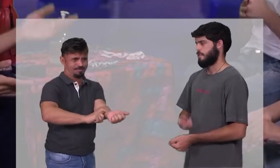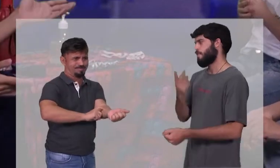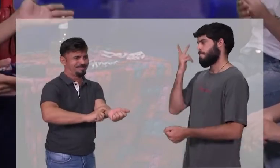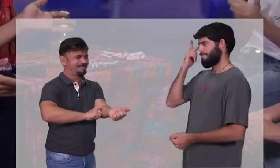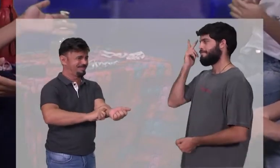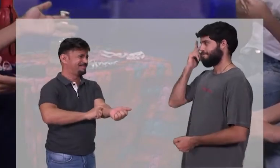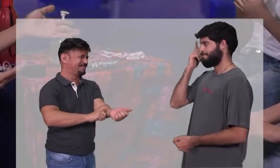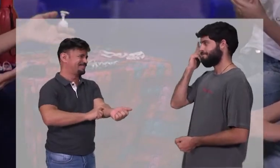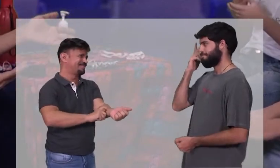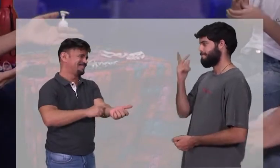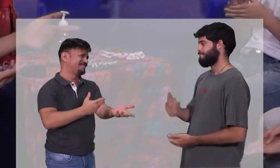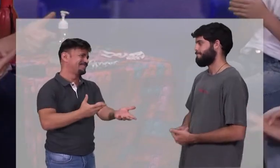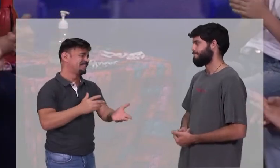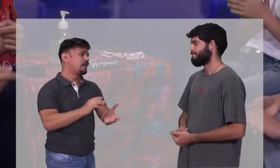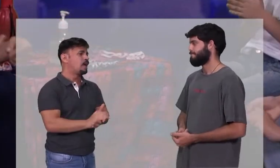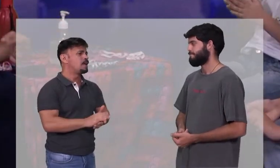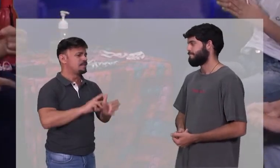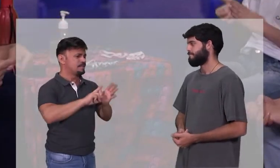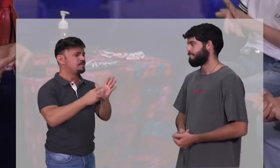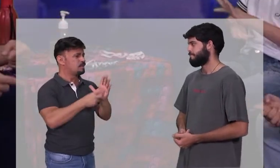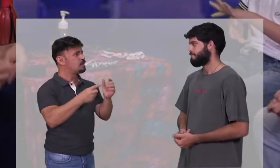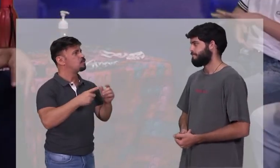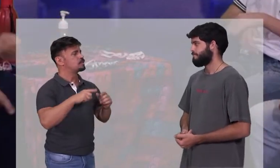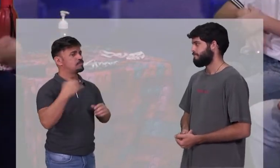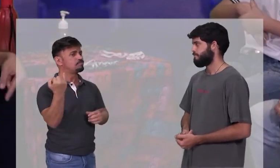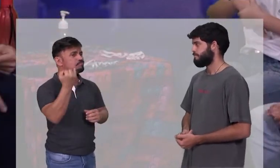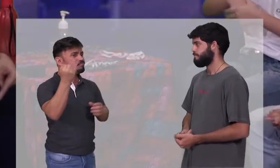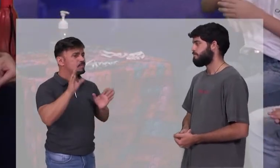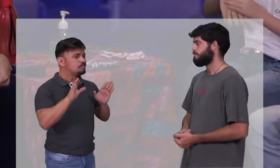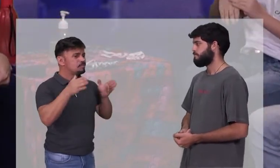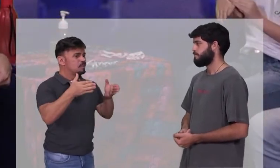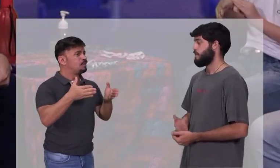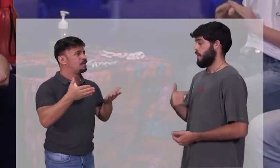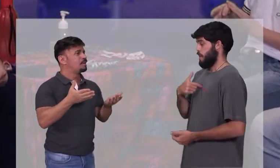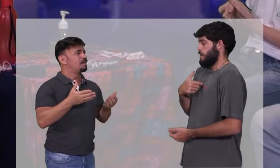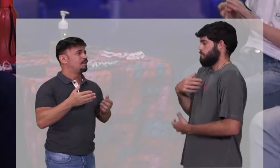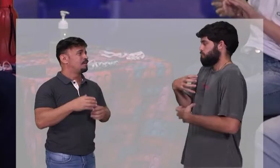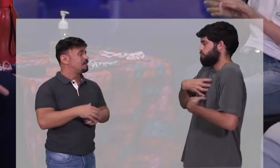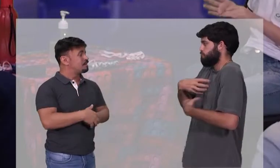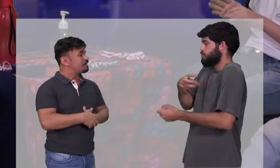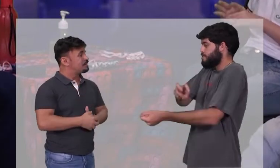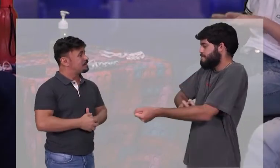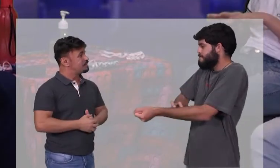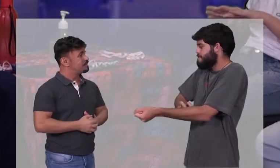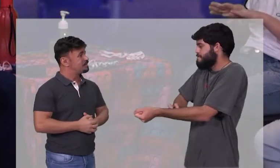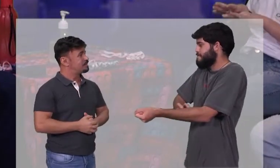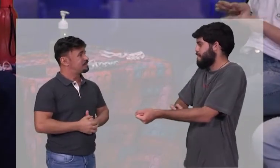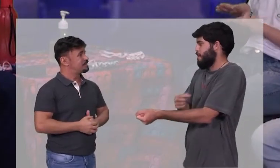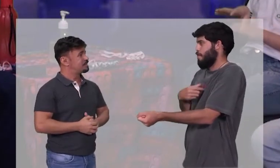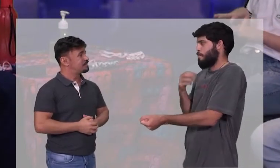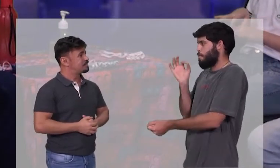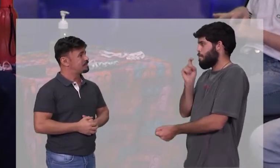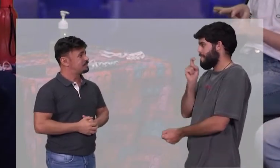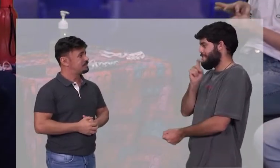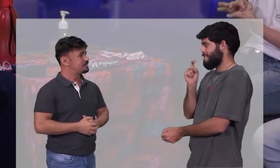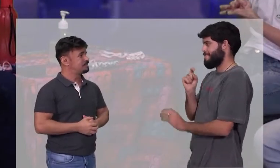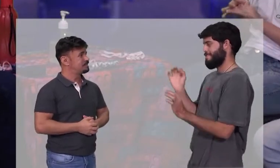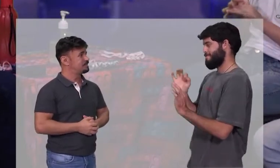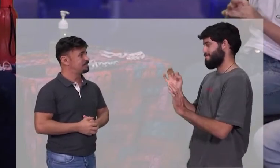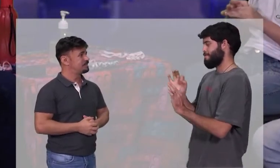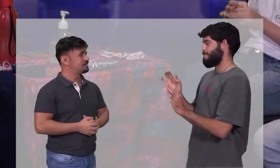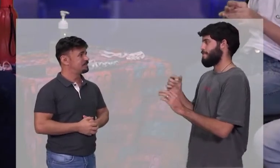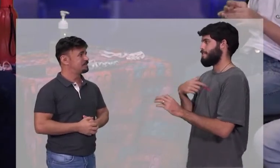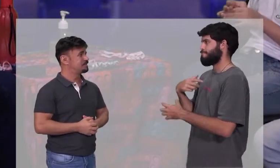né? Porque se você ficou nervoso, eu acho que significa que você se importa com aquilo. É, eu fiquei nervosa, eu não vou mentir. Eu